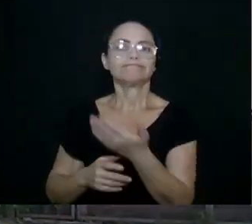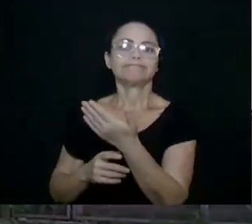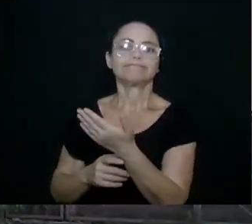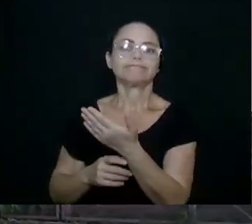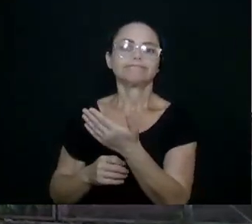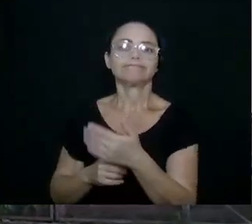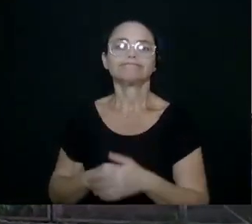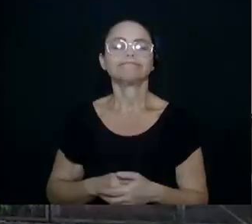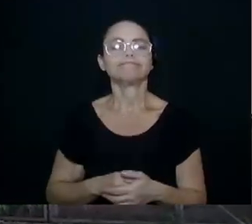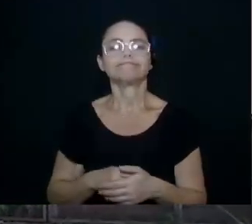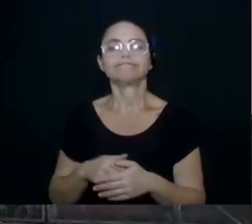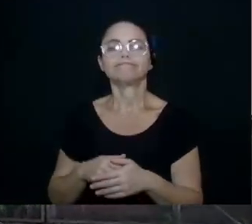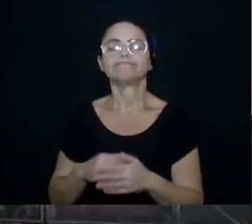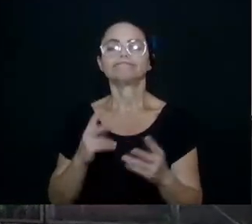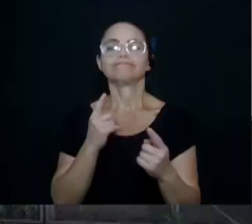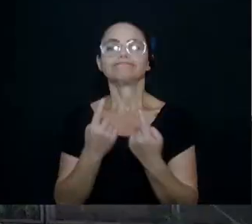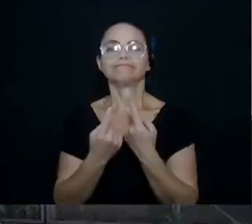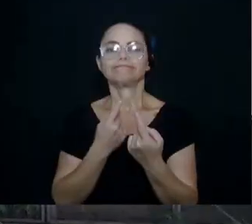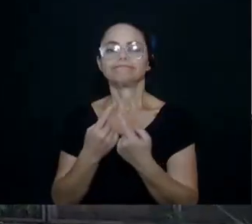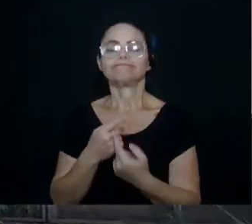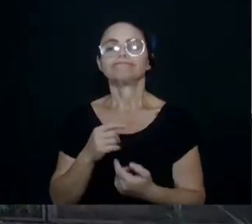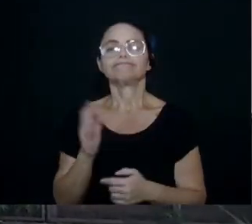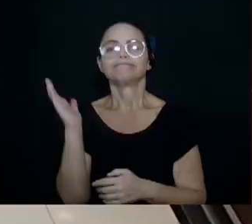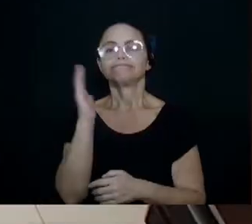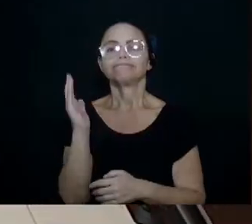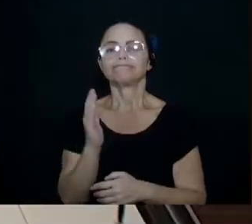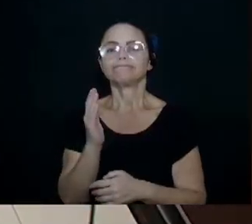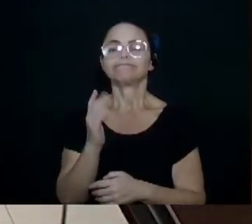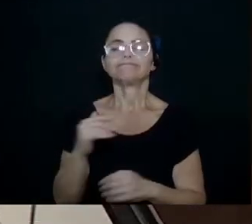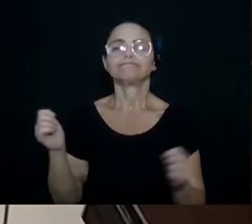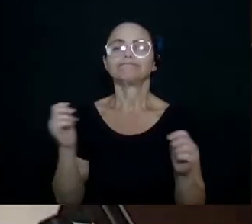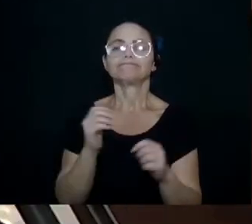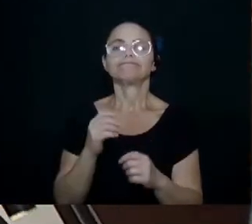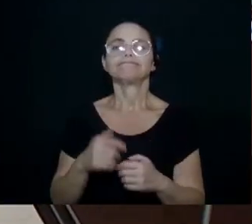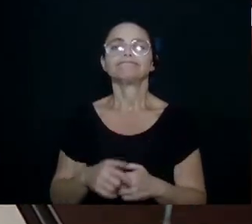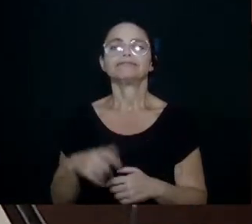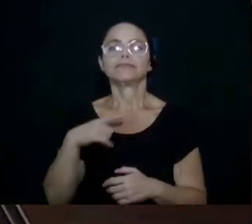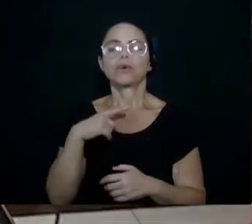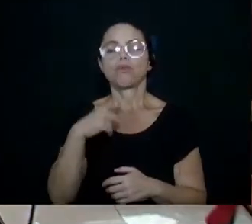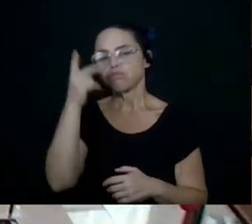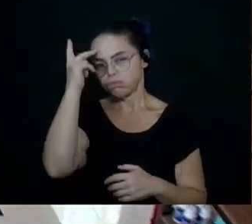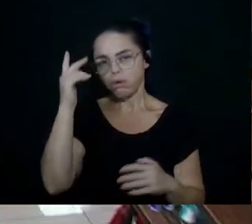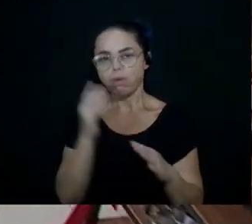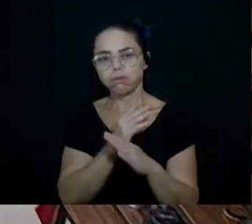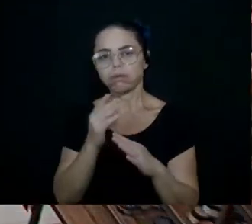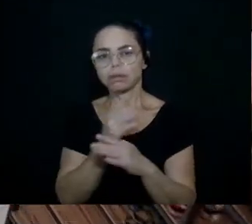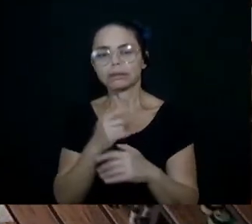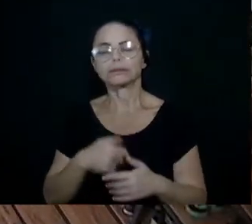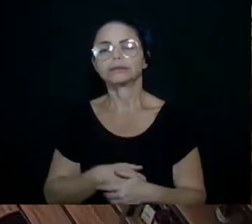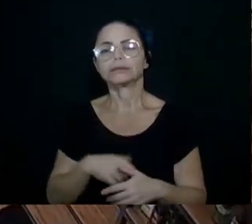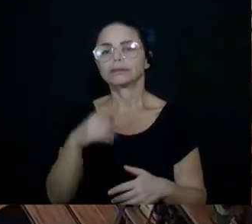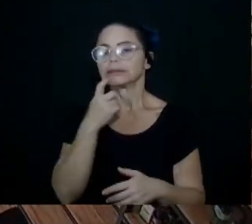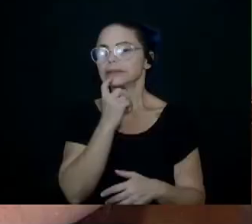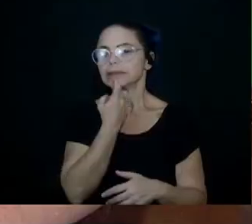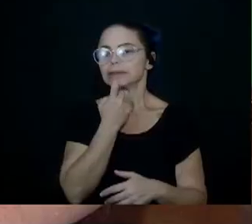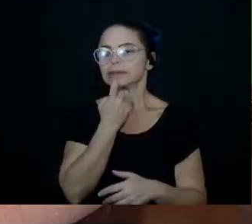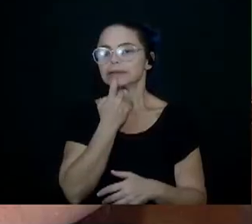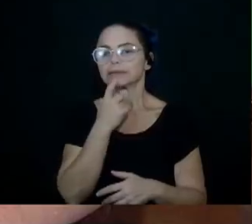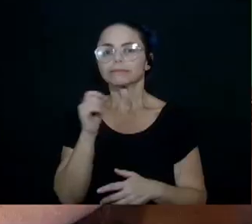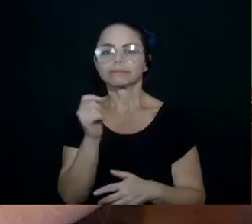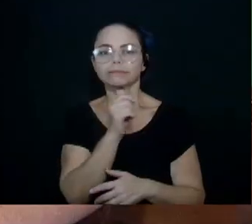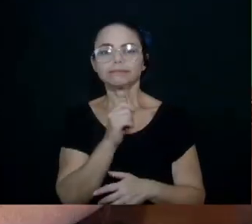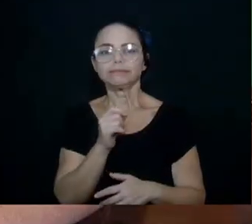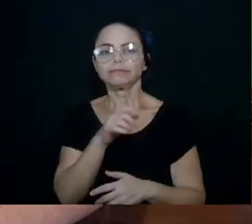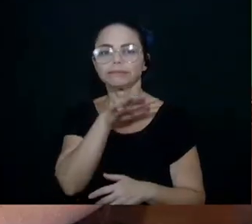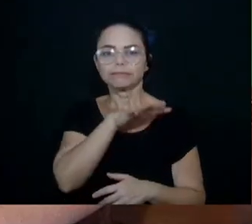Avenida Brasil, que é uma das mais movimentadas de Campinas. Tem um nicho aqui, vocês buscaram. Quem está ao redor?